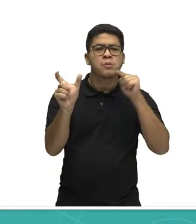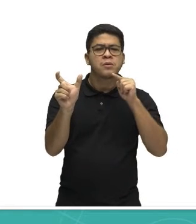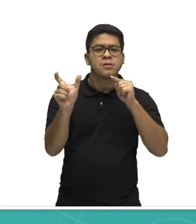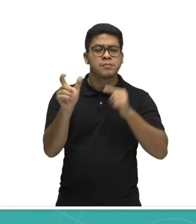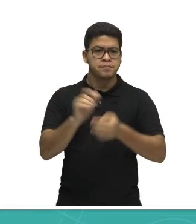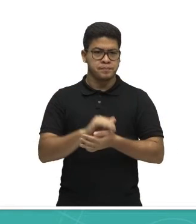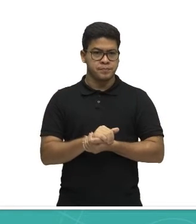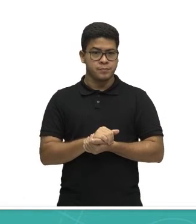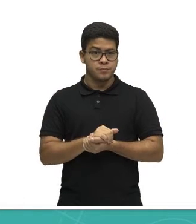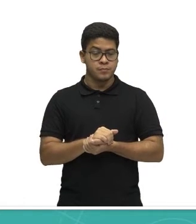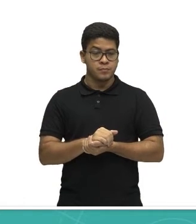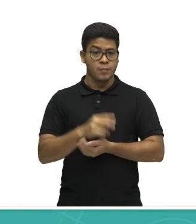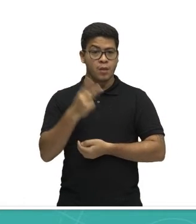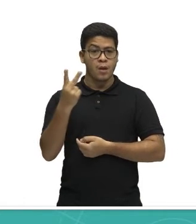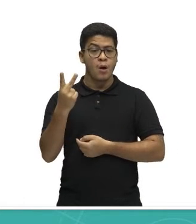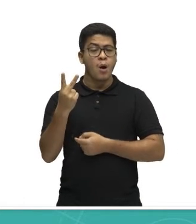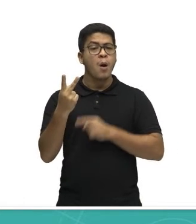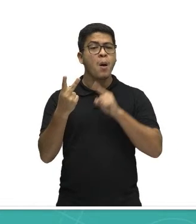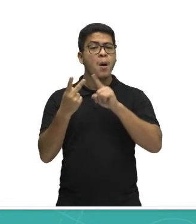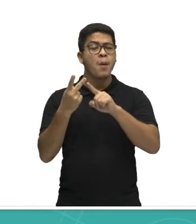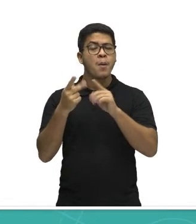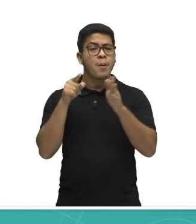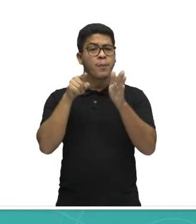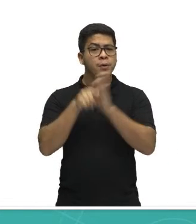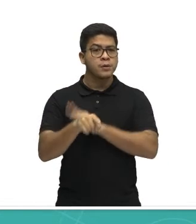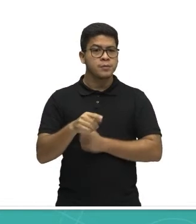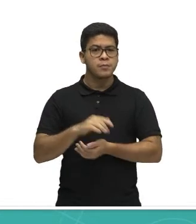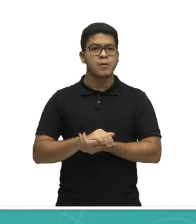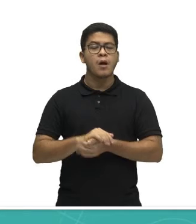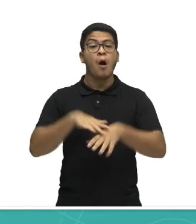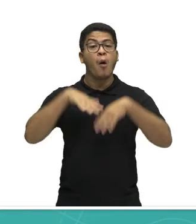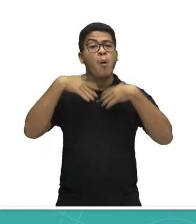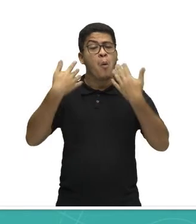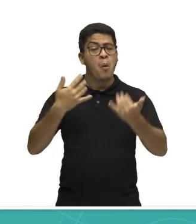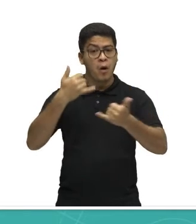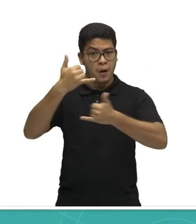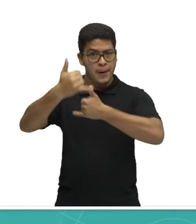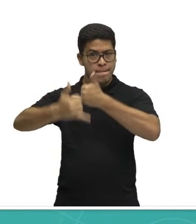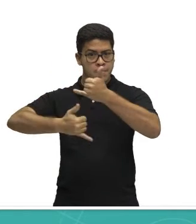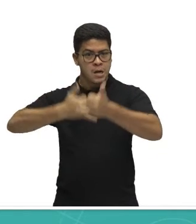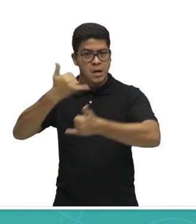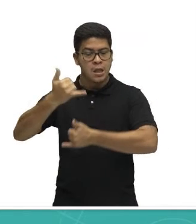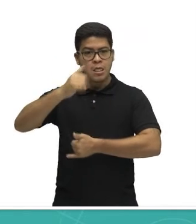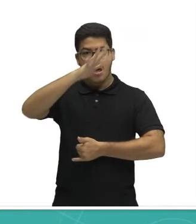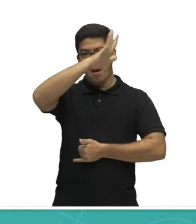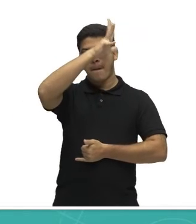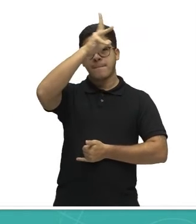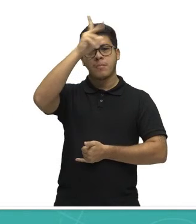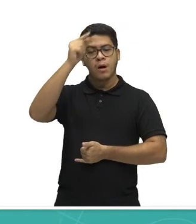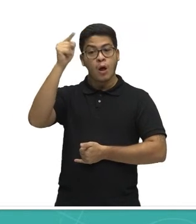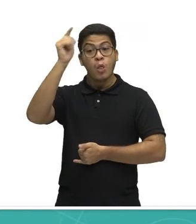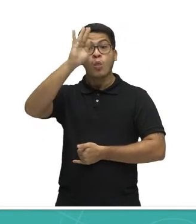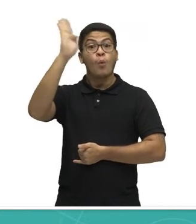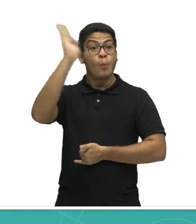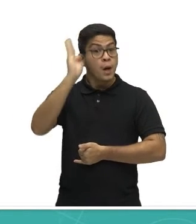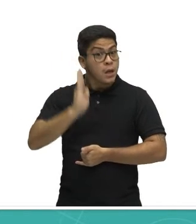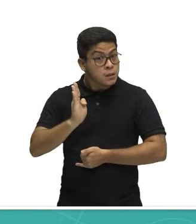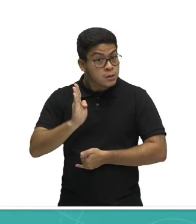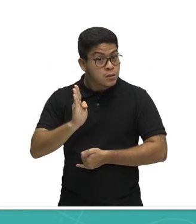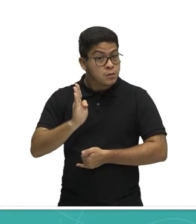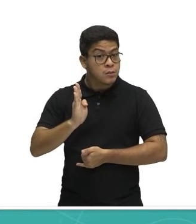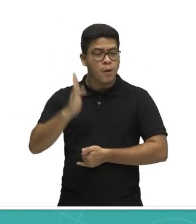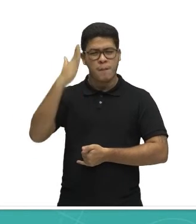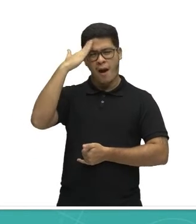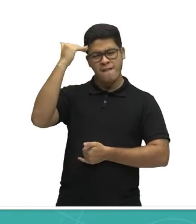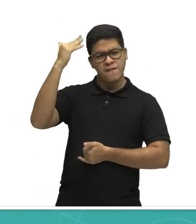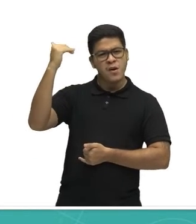2. Qual a brincadeira folclórica mais popular no Brasil? Cite uma crença popular típica da